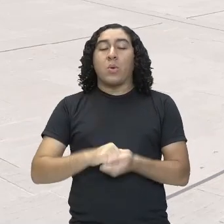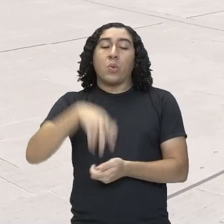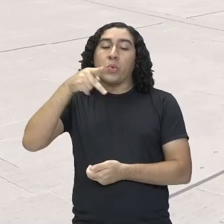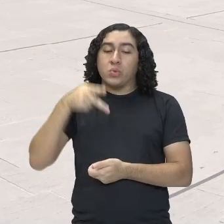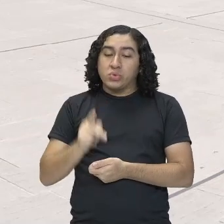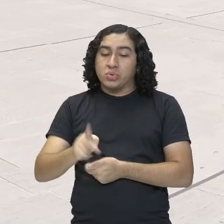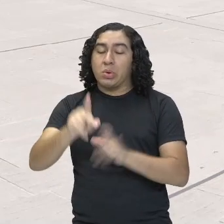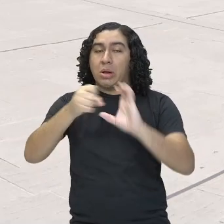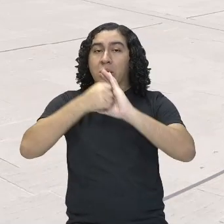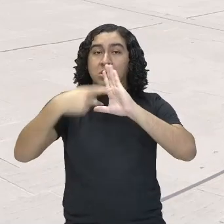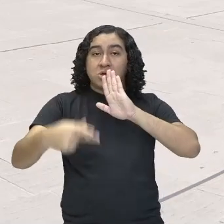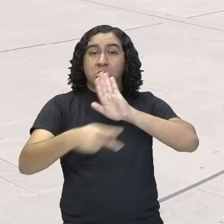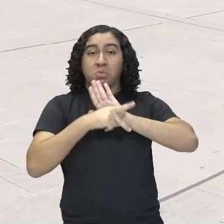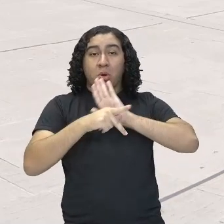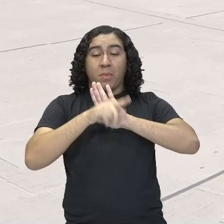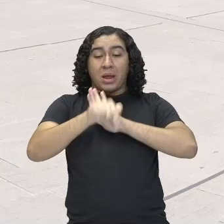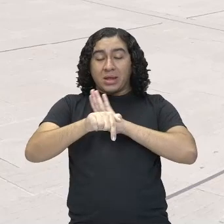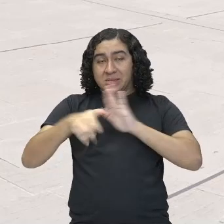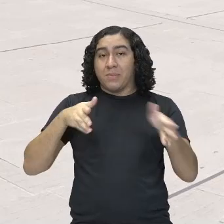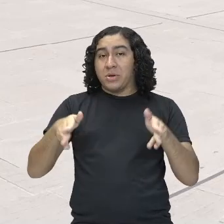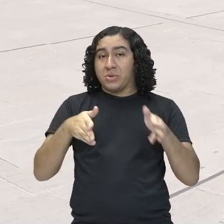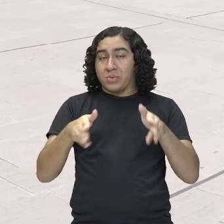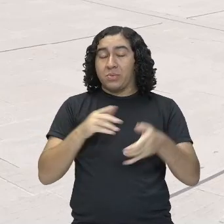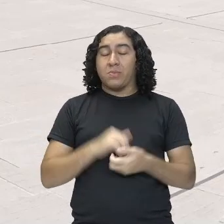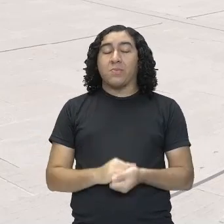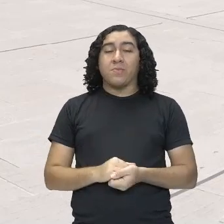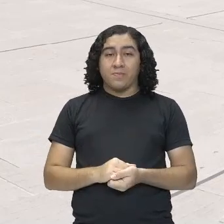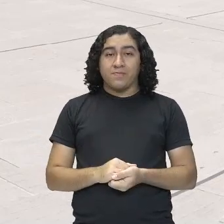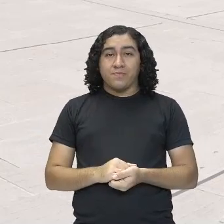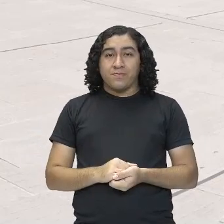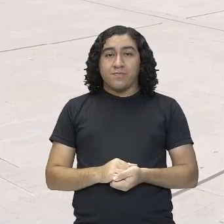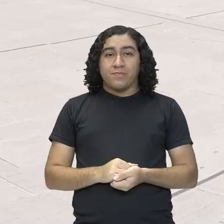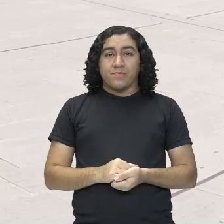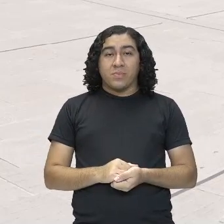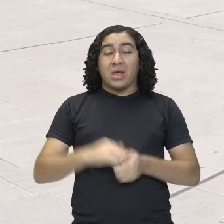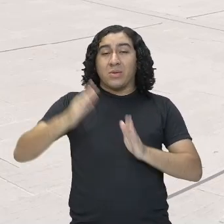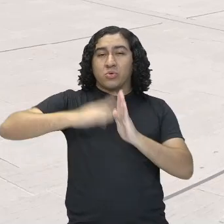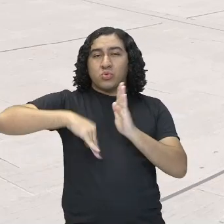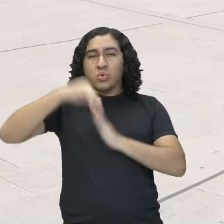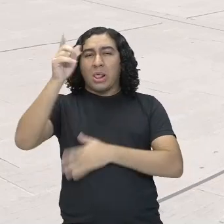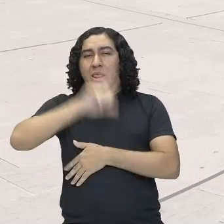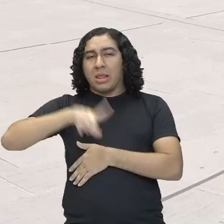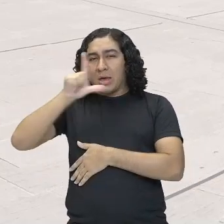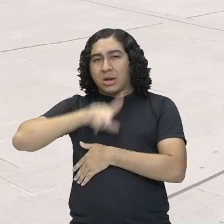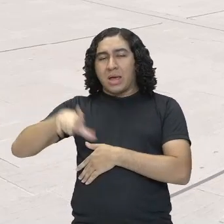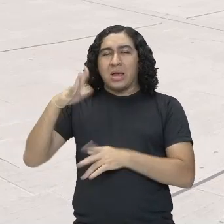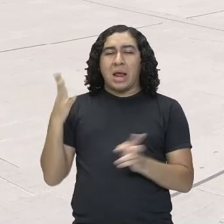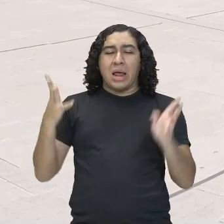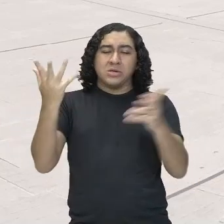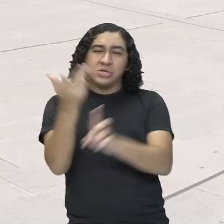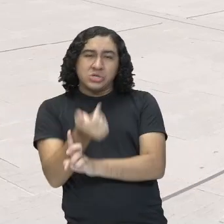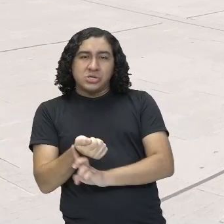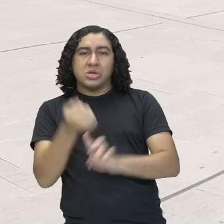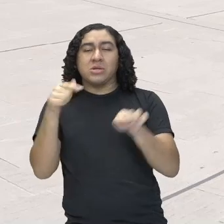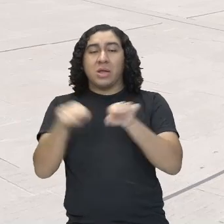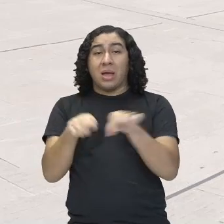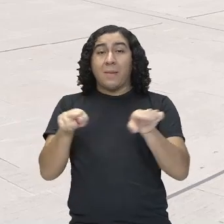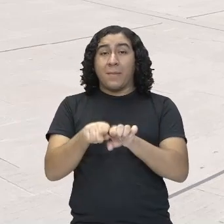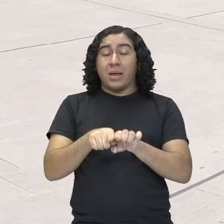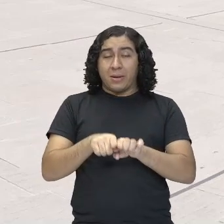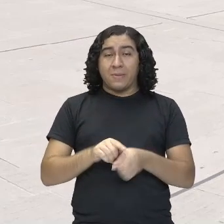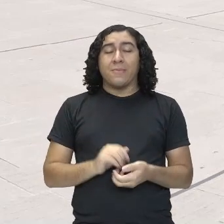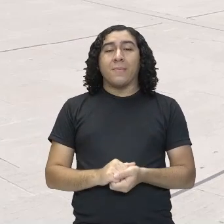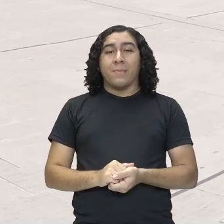de características renascentistas nas obras literárias, nas obras artísticas, nas obras